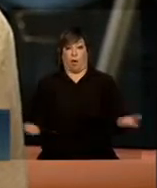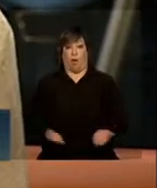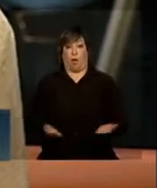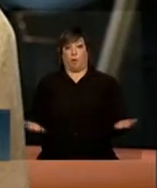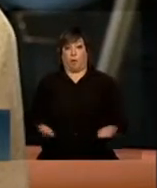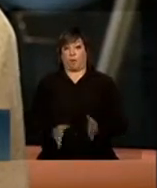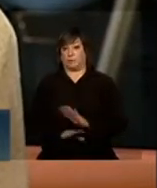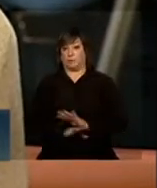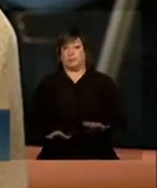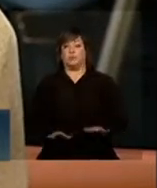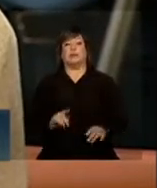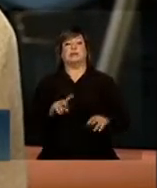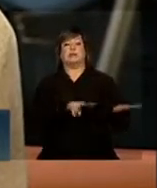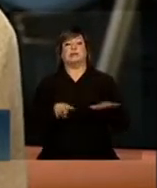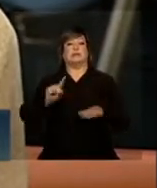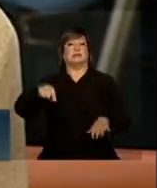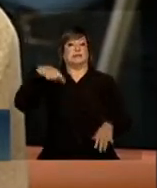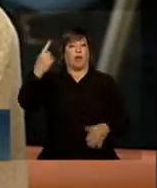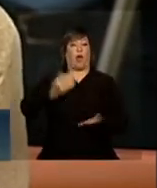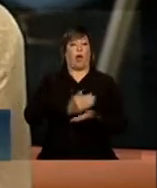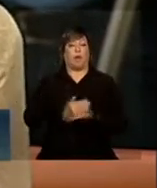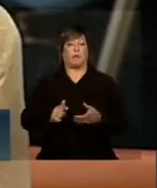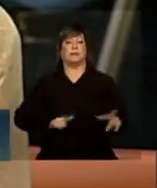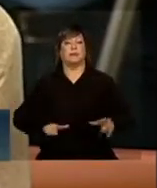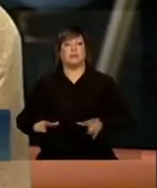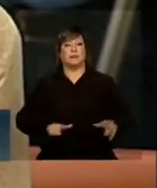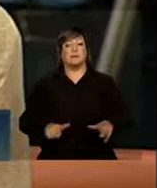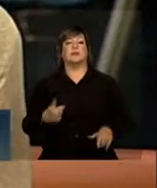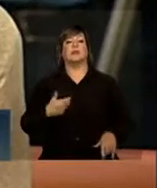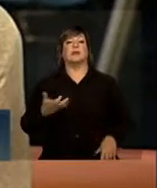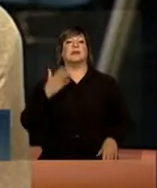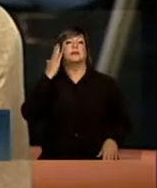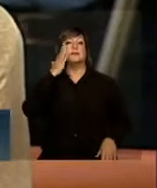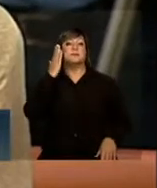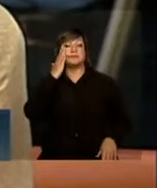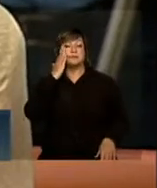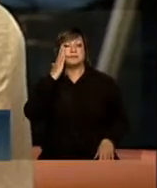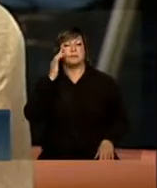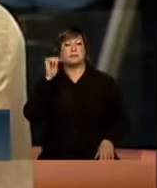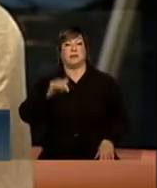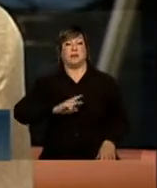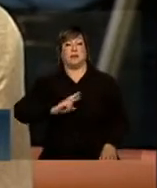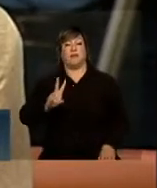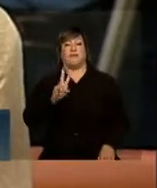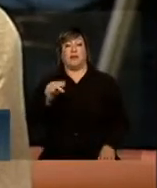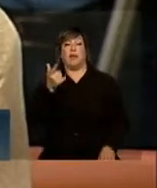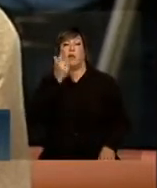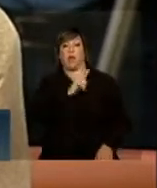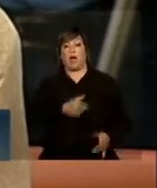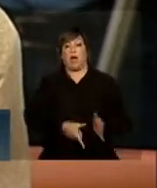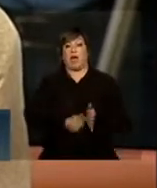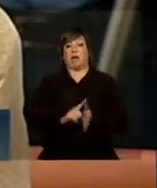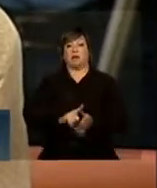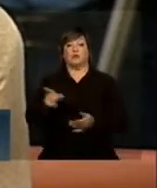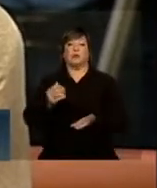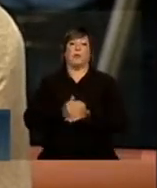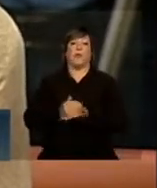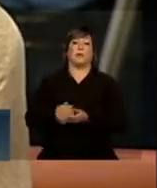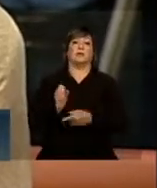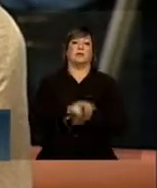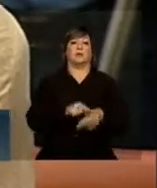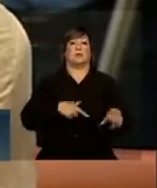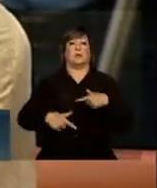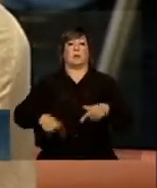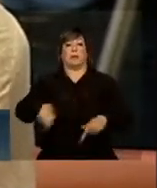já na semana que vem eles começam a trabalhar. Eu gostaria de saber se esse resultado vai sair antes do início do trabalho desses profissionais, se eles vão ter